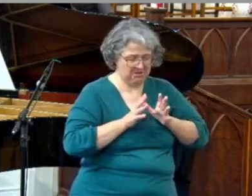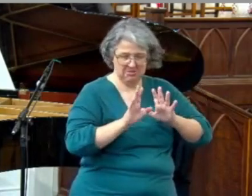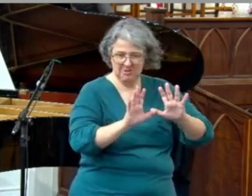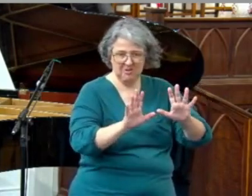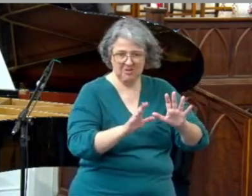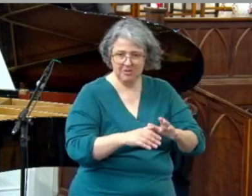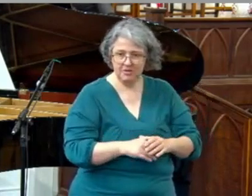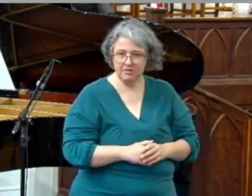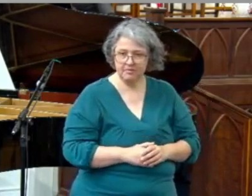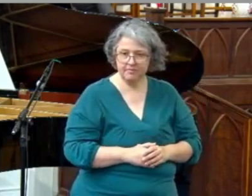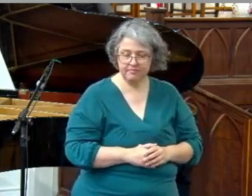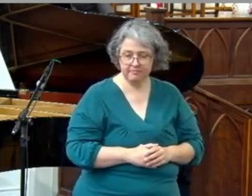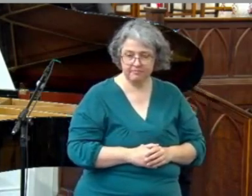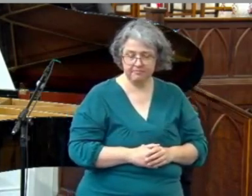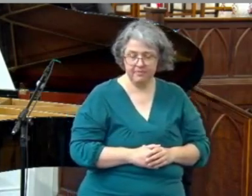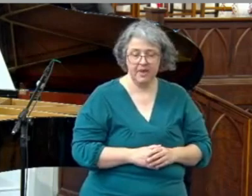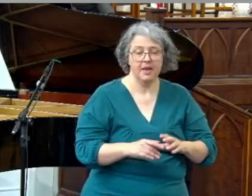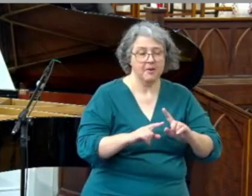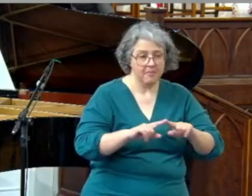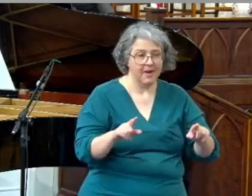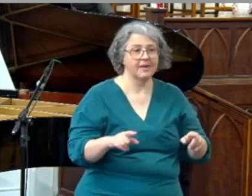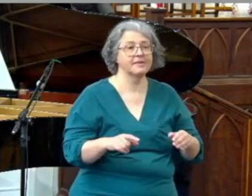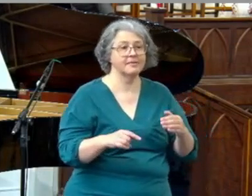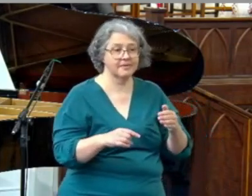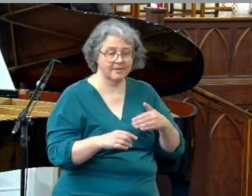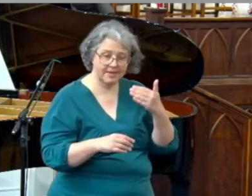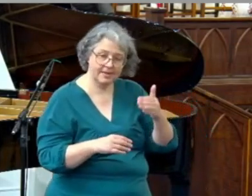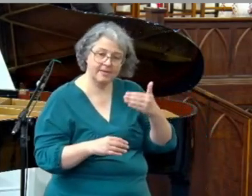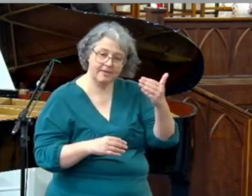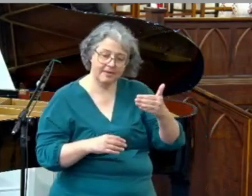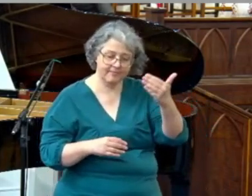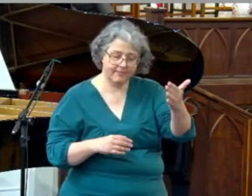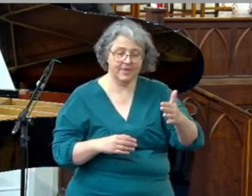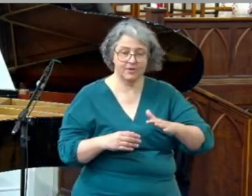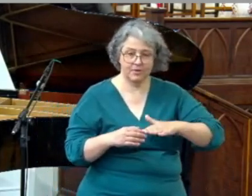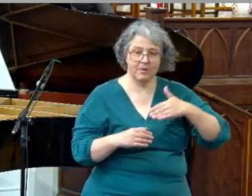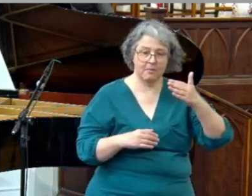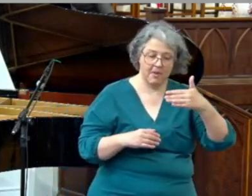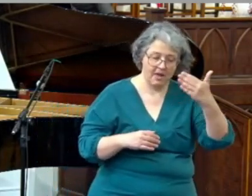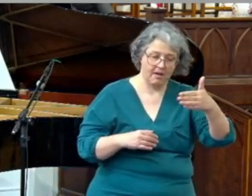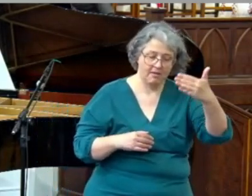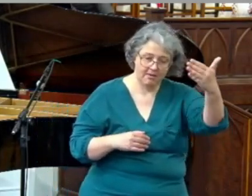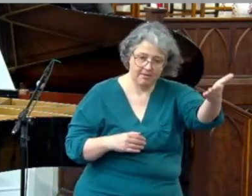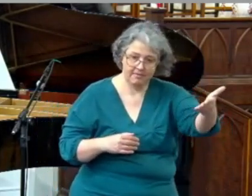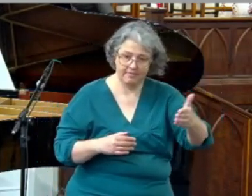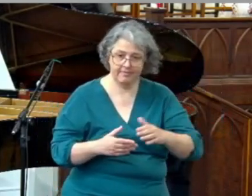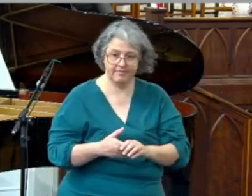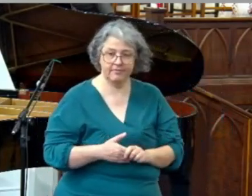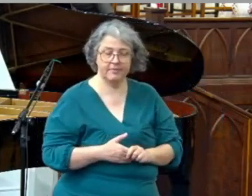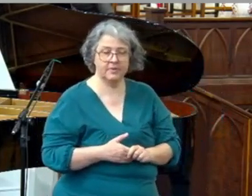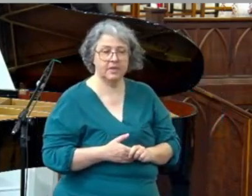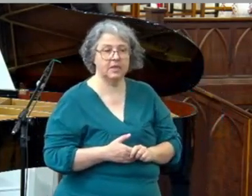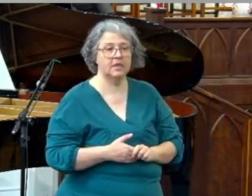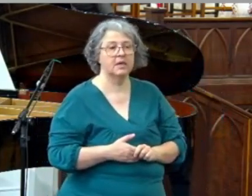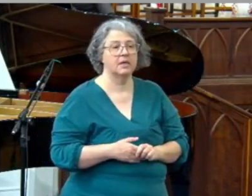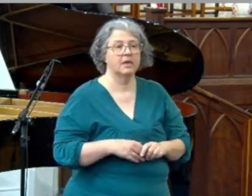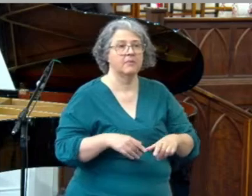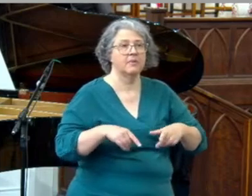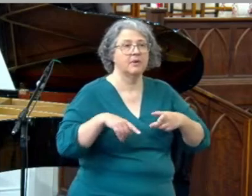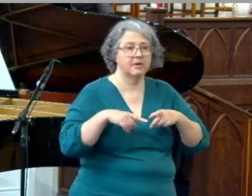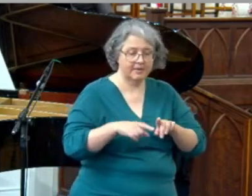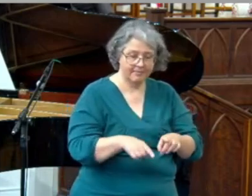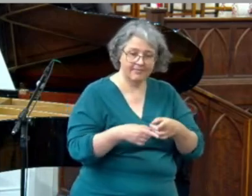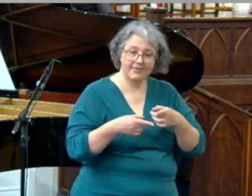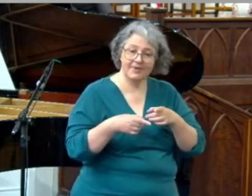outro ensino. O desafio da obra evangelística. O desafio da